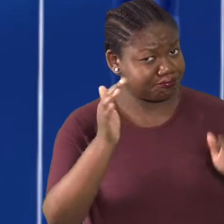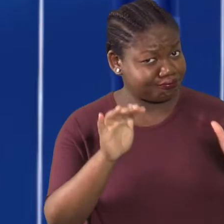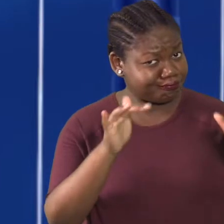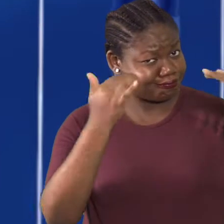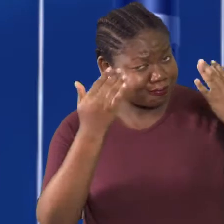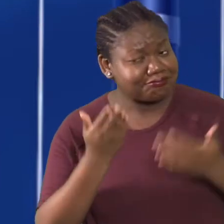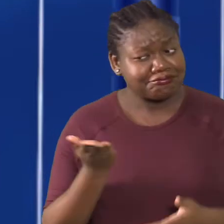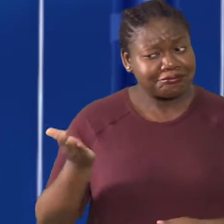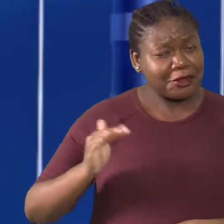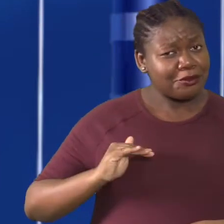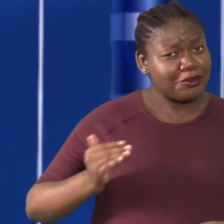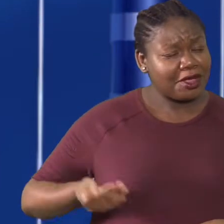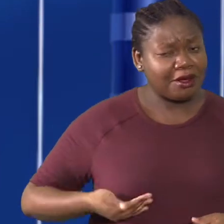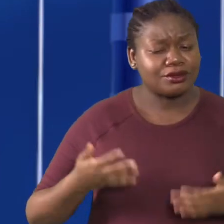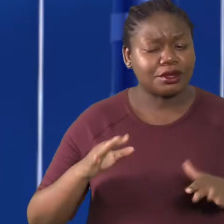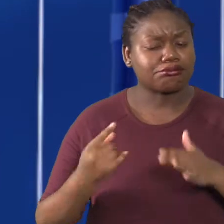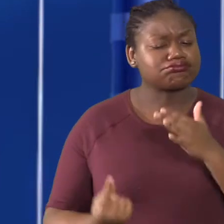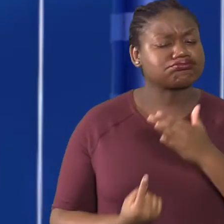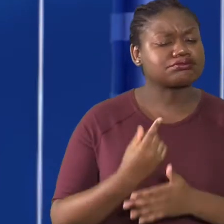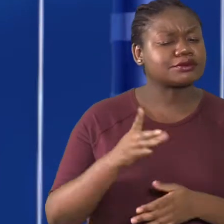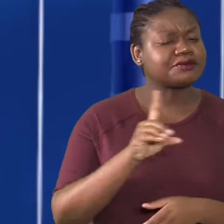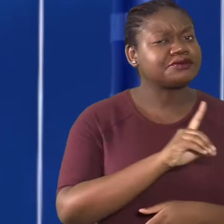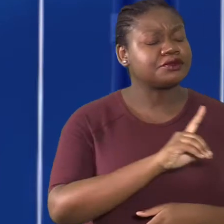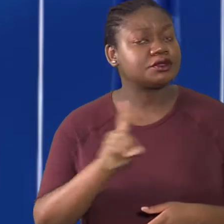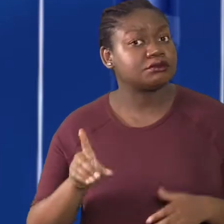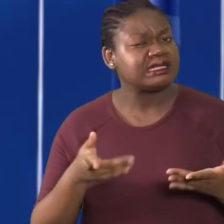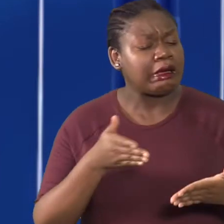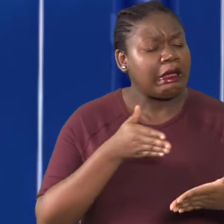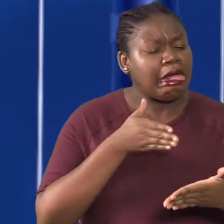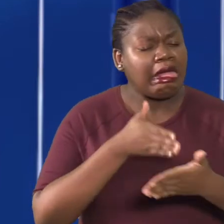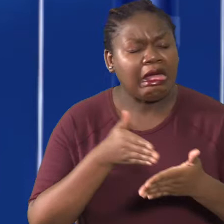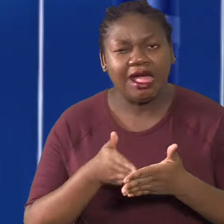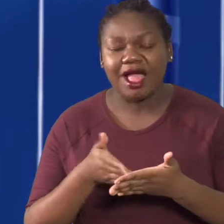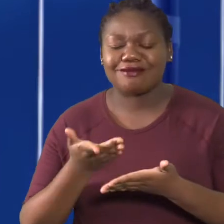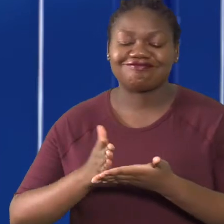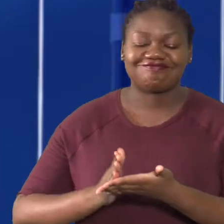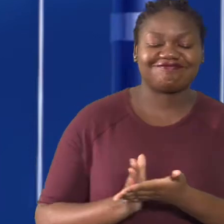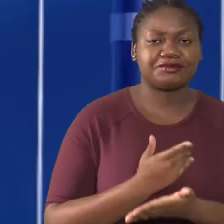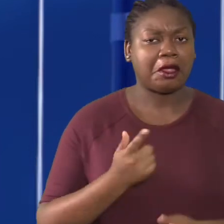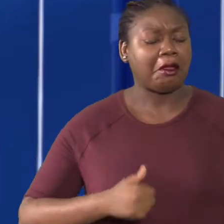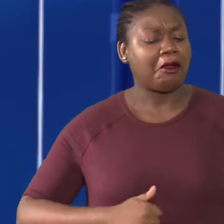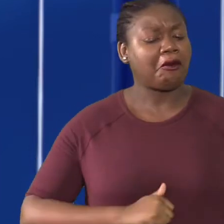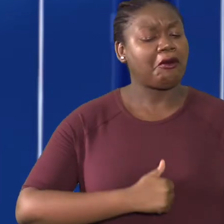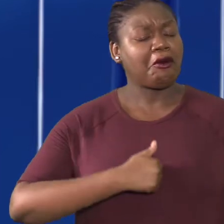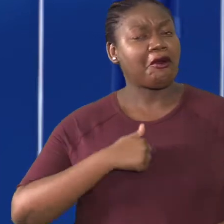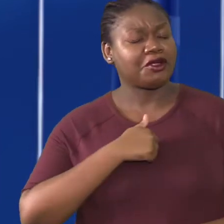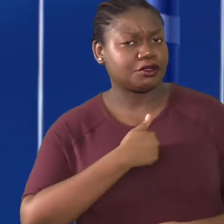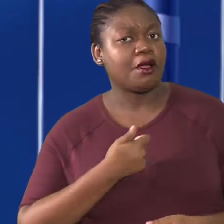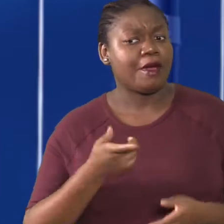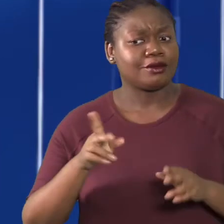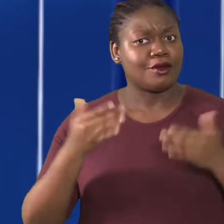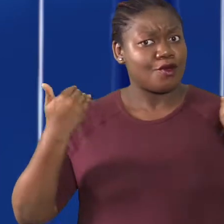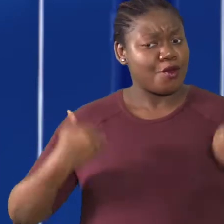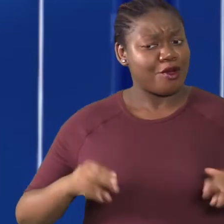Ela é a segunda mulher a dirigir uma associação desportiva de pessoas com deficiência no Paris, depois de Paris de Rolamo,